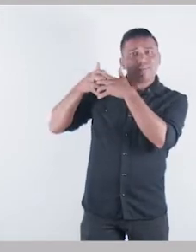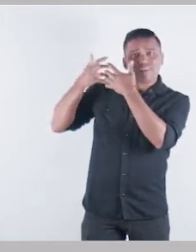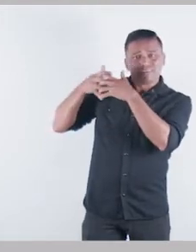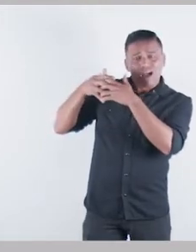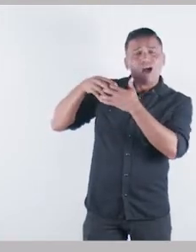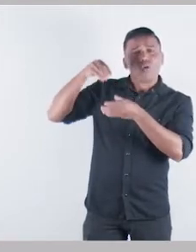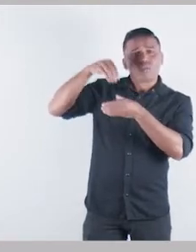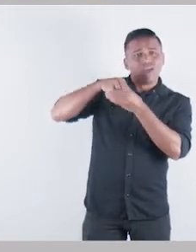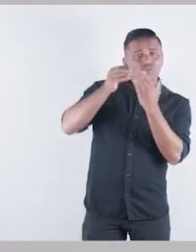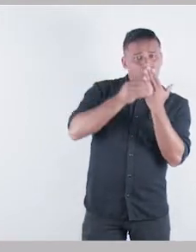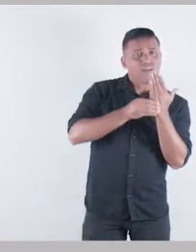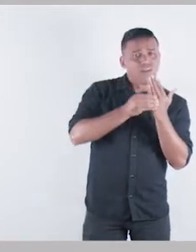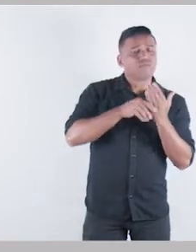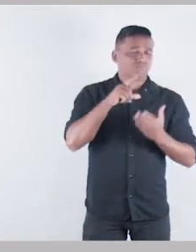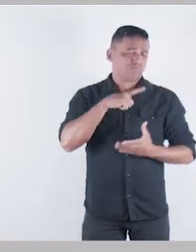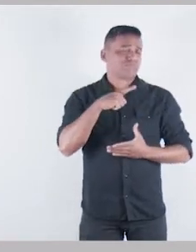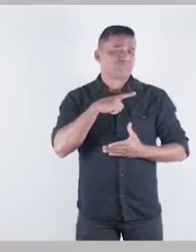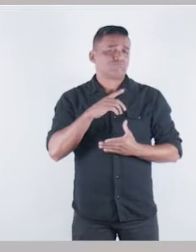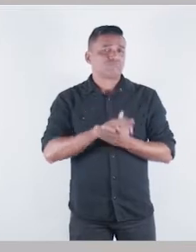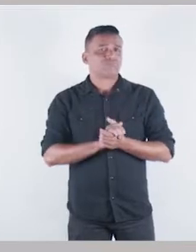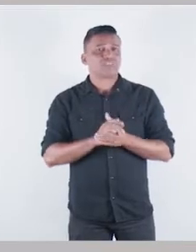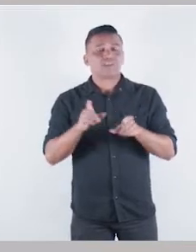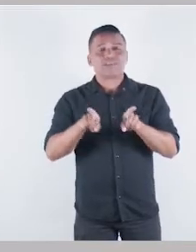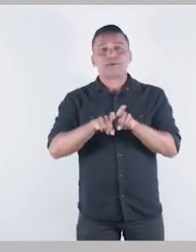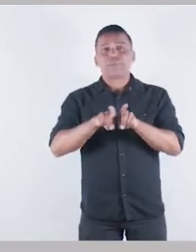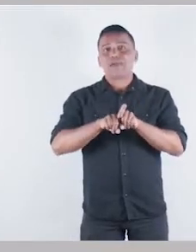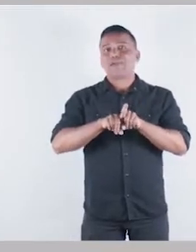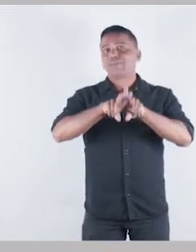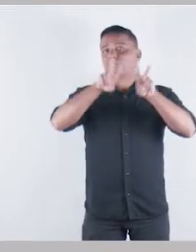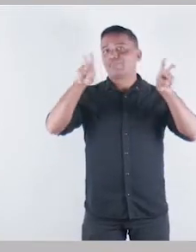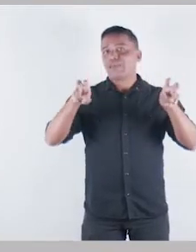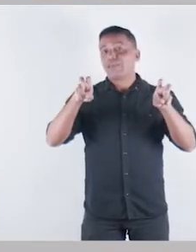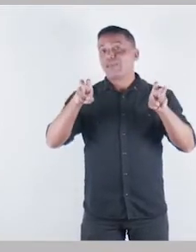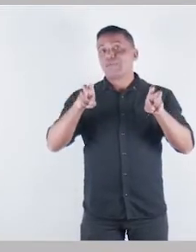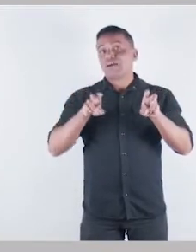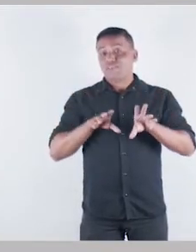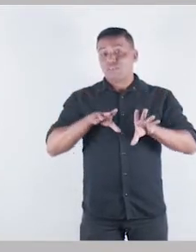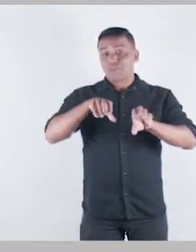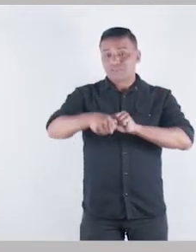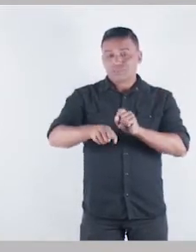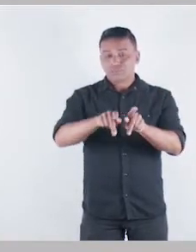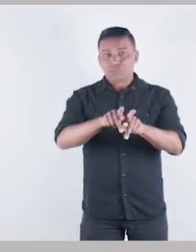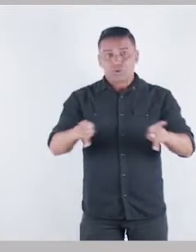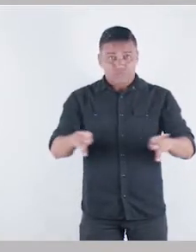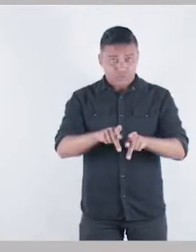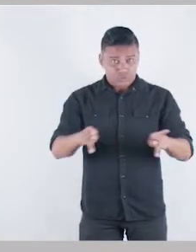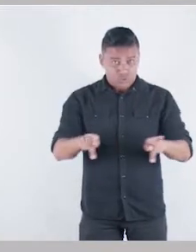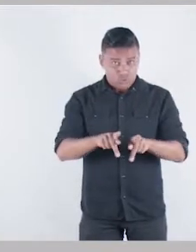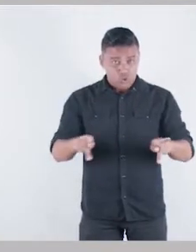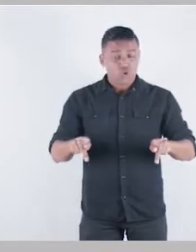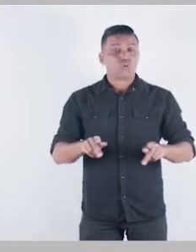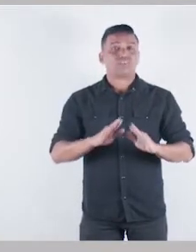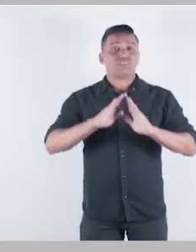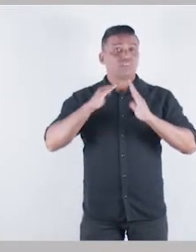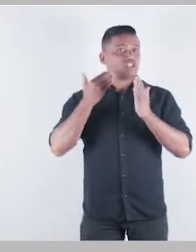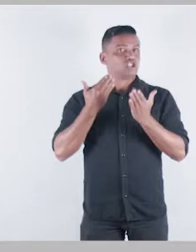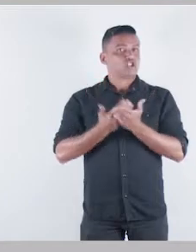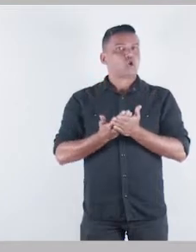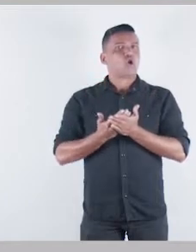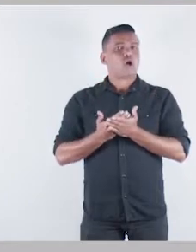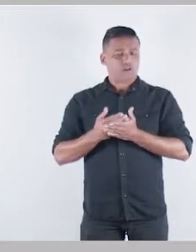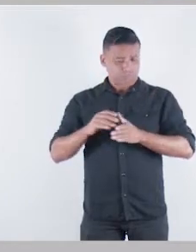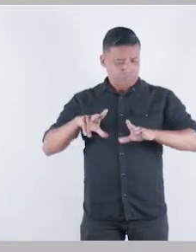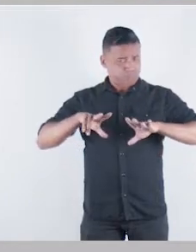né? Nós abordamos muito a questão de formação de professores e falamos de uma escola proativa na